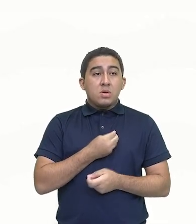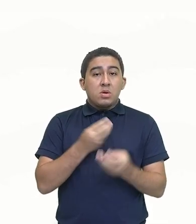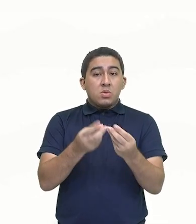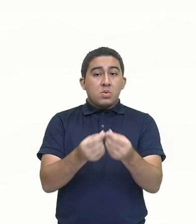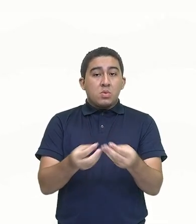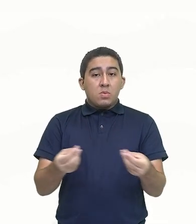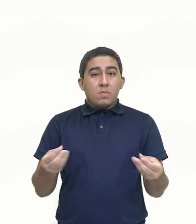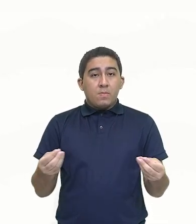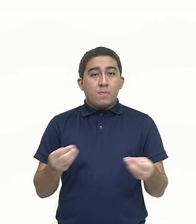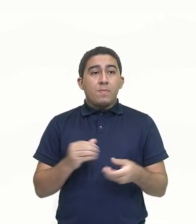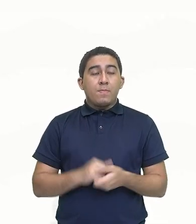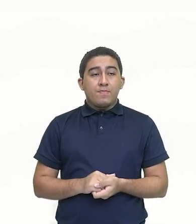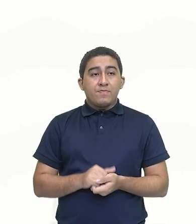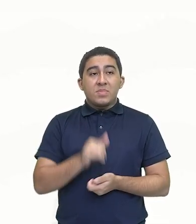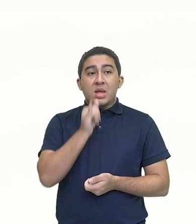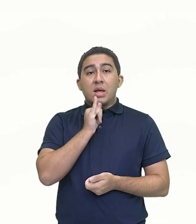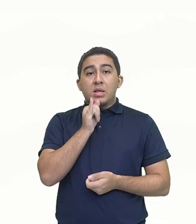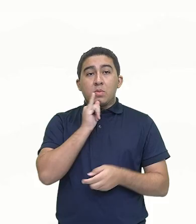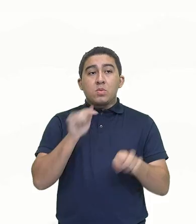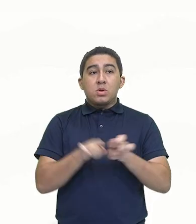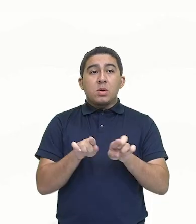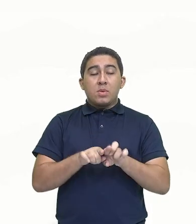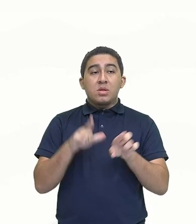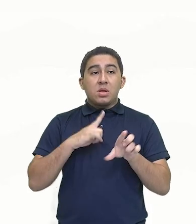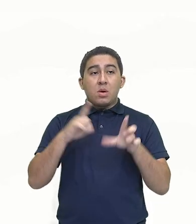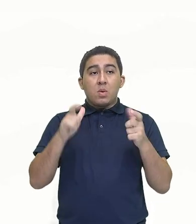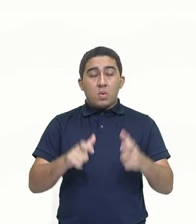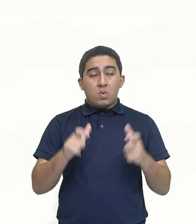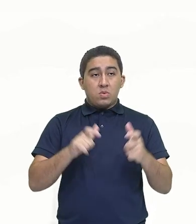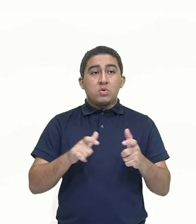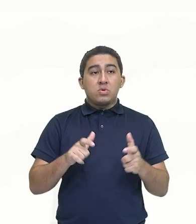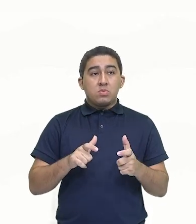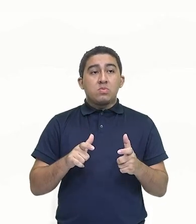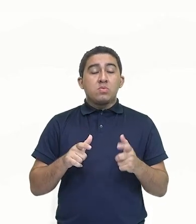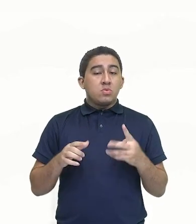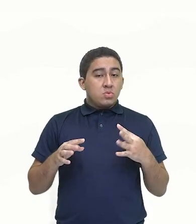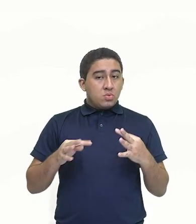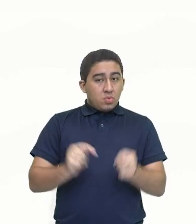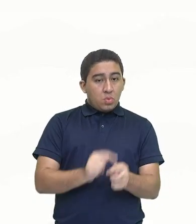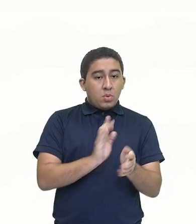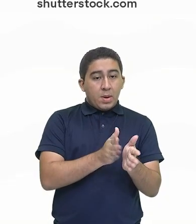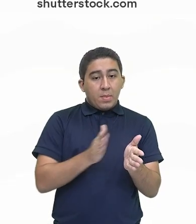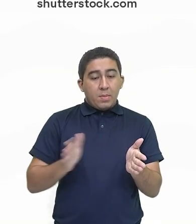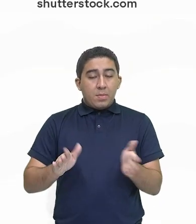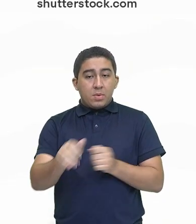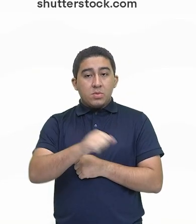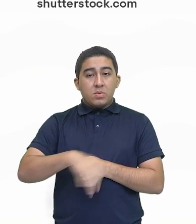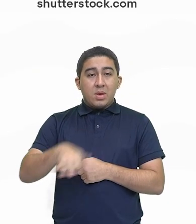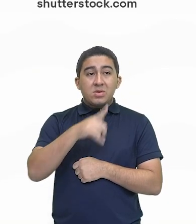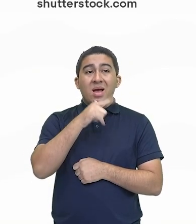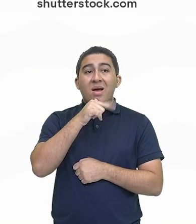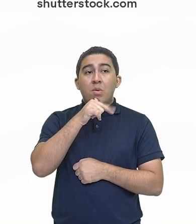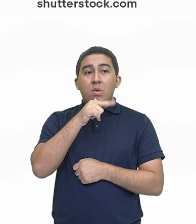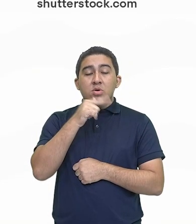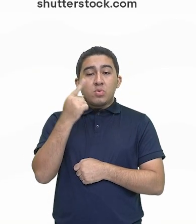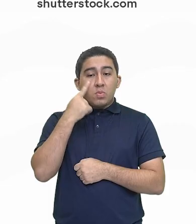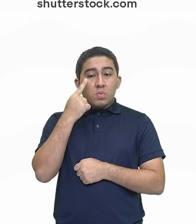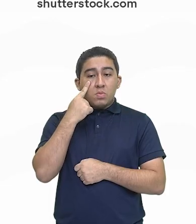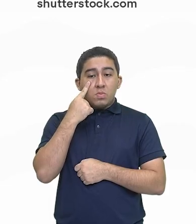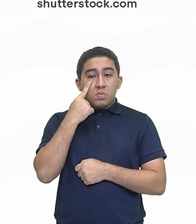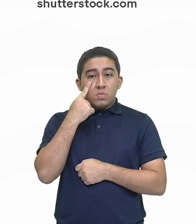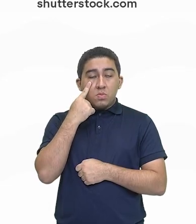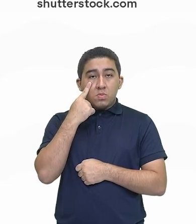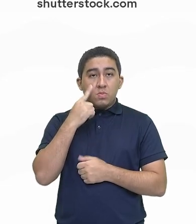aí, exemplos parecidos nós temos aí para os níveis tróficos de ambientes aquáticos. Vejam aí, ó,